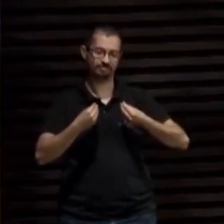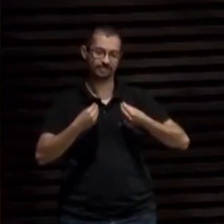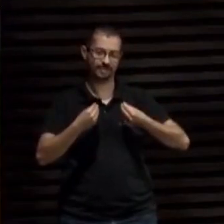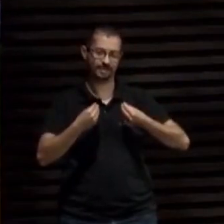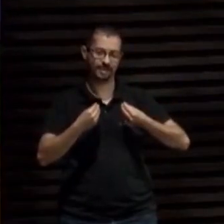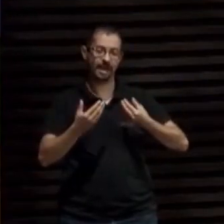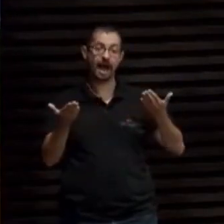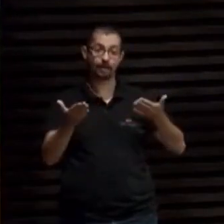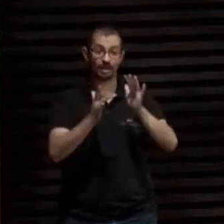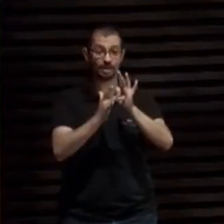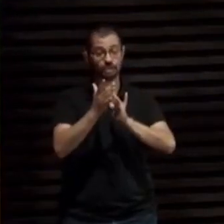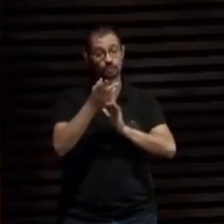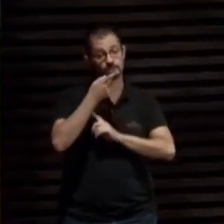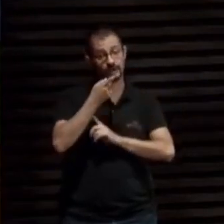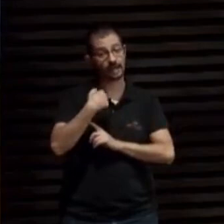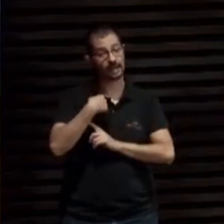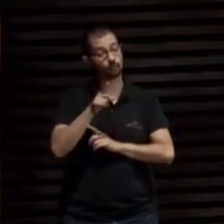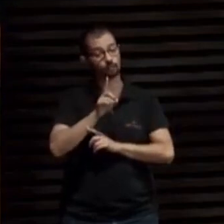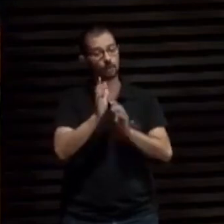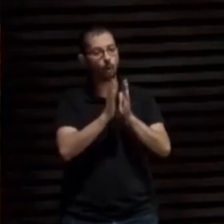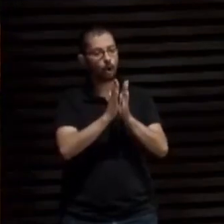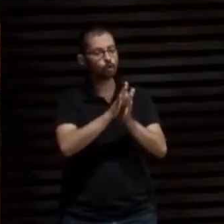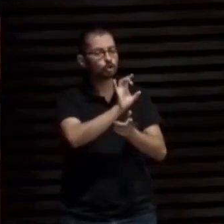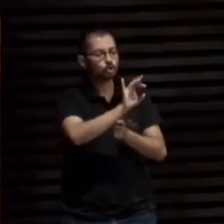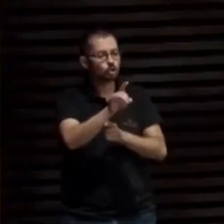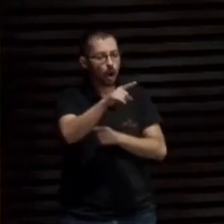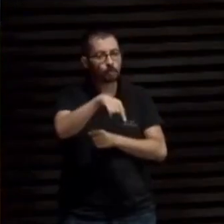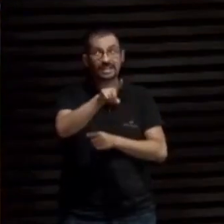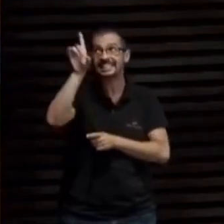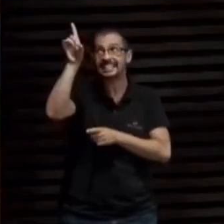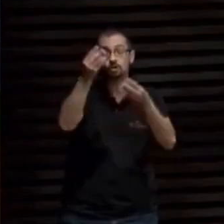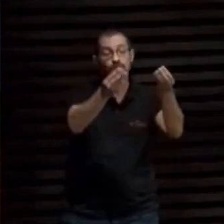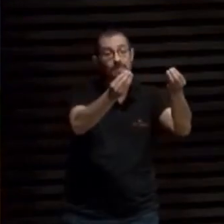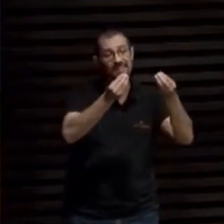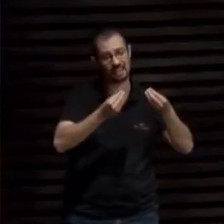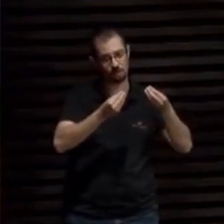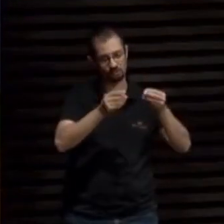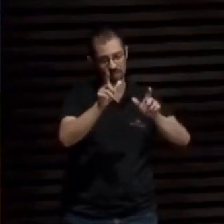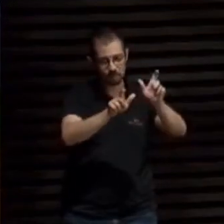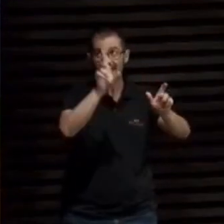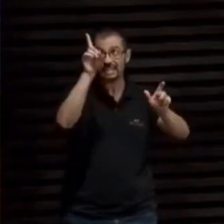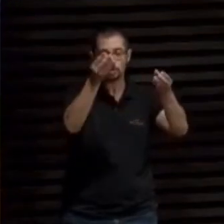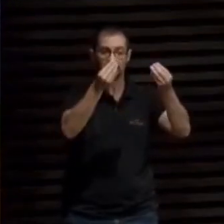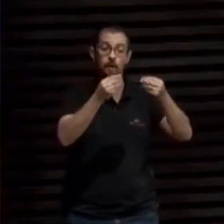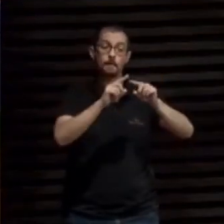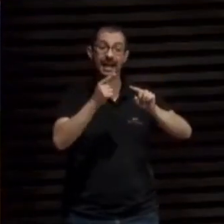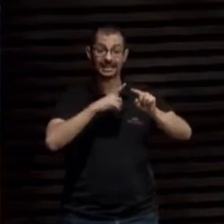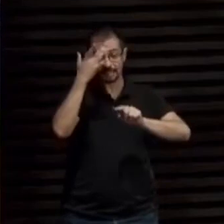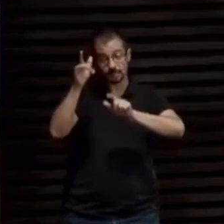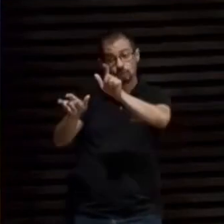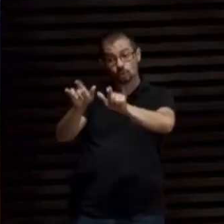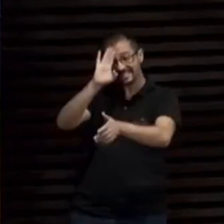Agora ele diz, eu não rogo somente por estes que me deste, mas também por aqueles que vierem a crer em